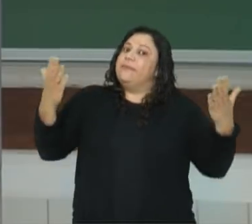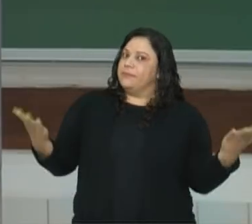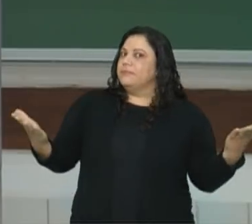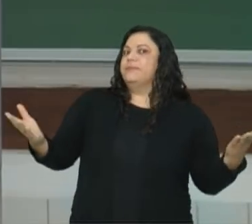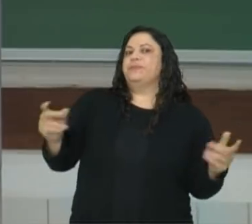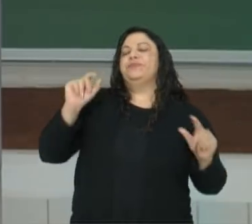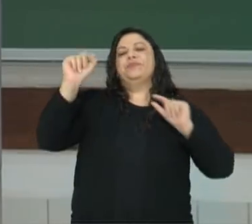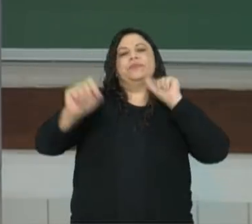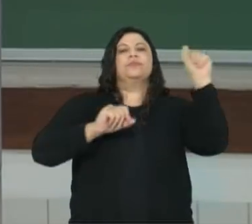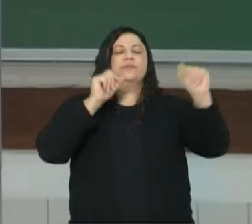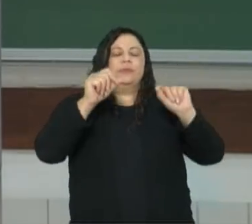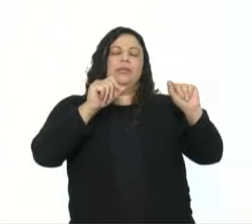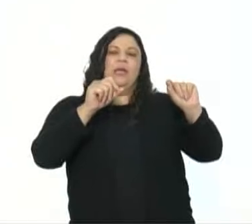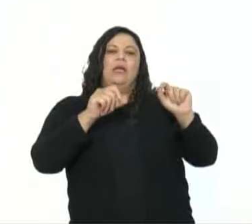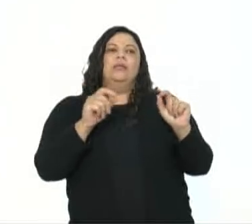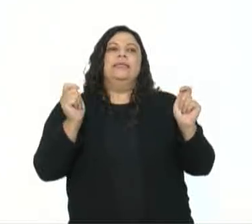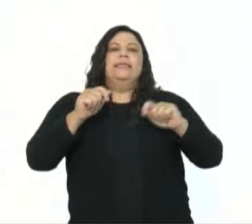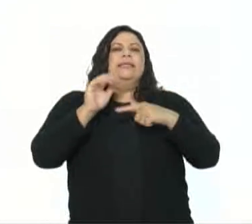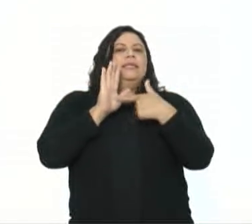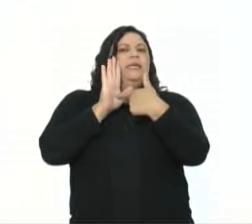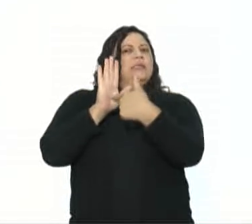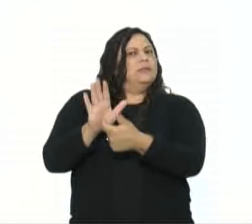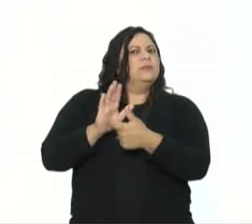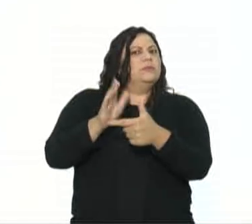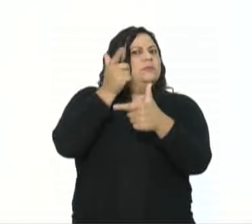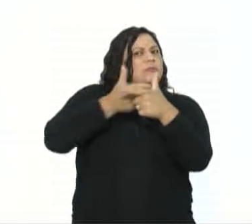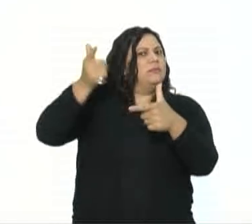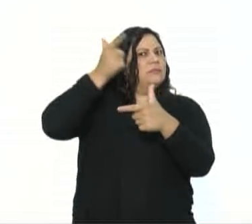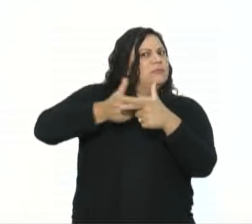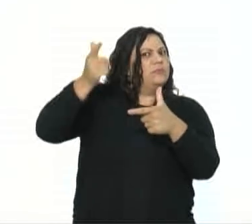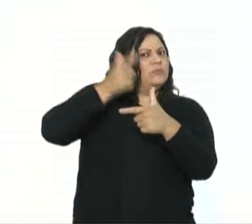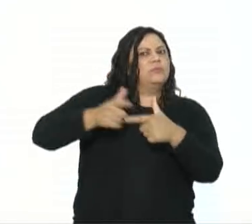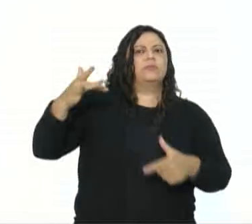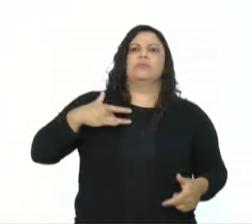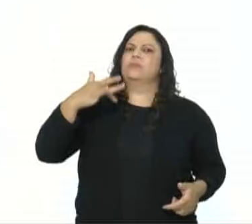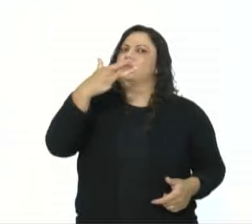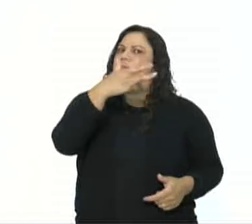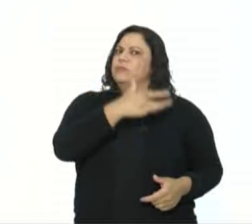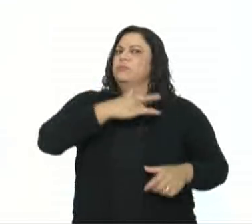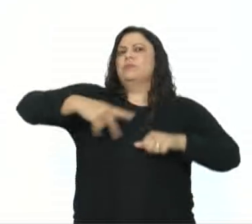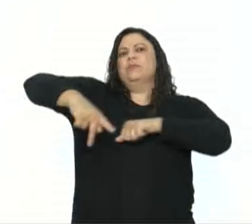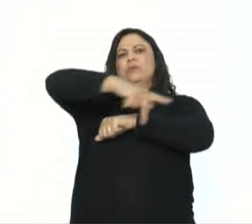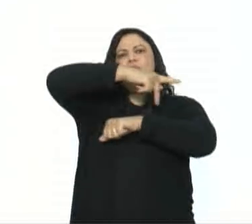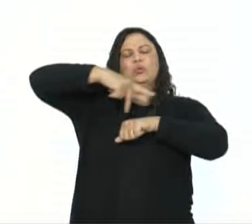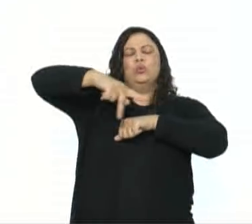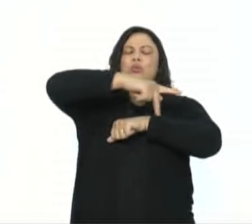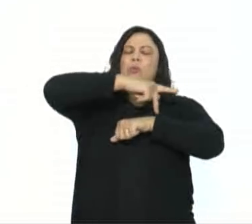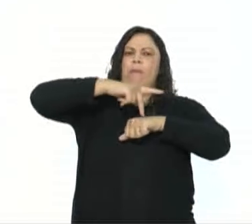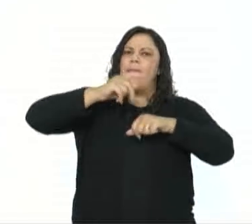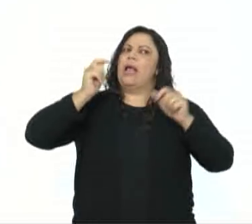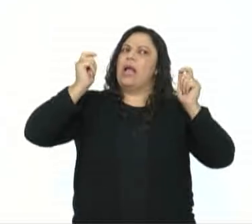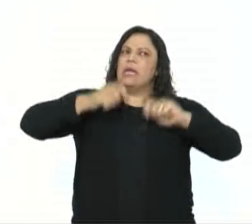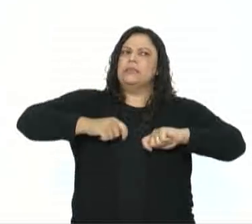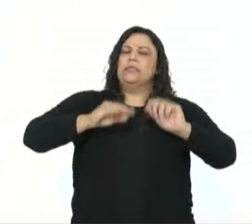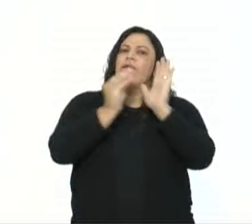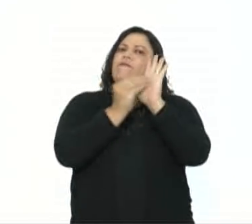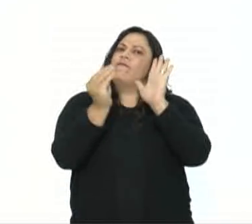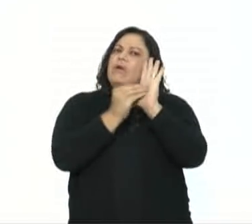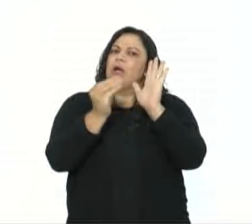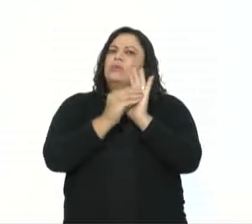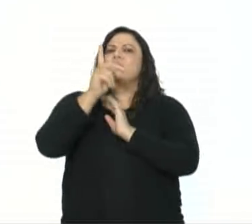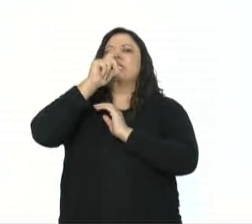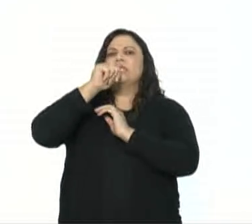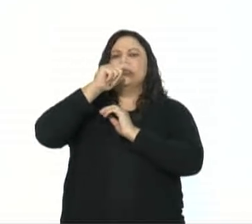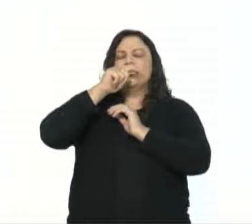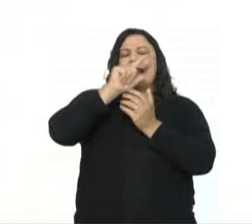Pessoal, as verminoses representam um grande problema de saúde, principalmente nos países subdesenvolvidos. A falta de redes de água e de